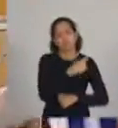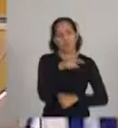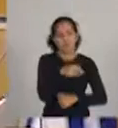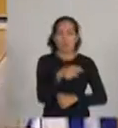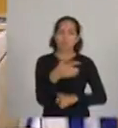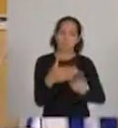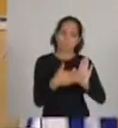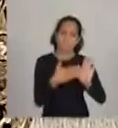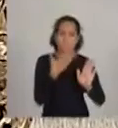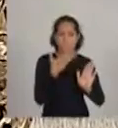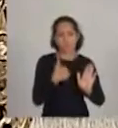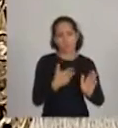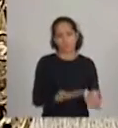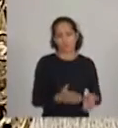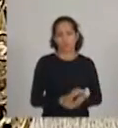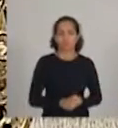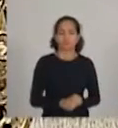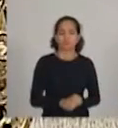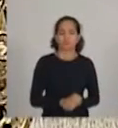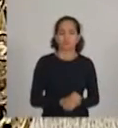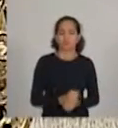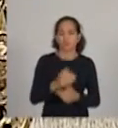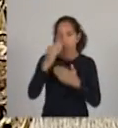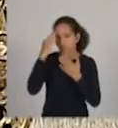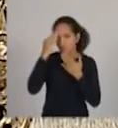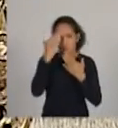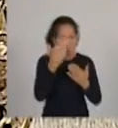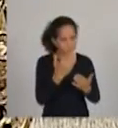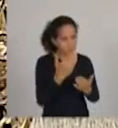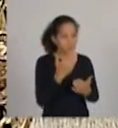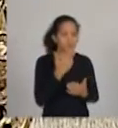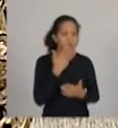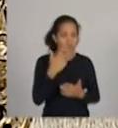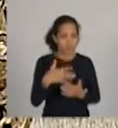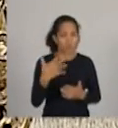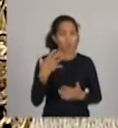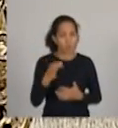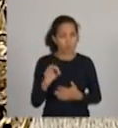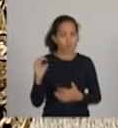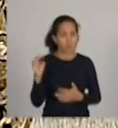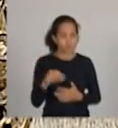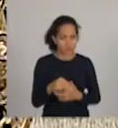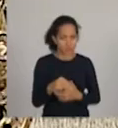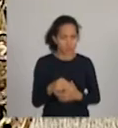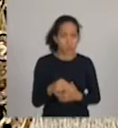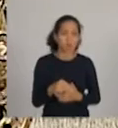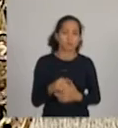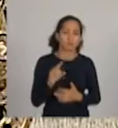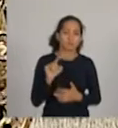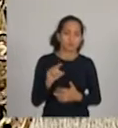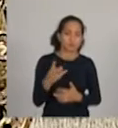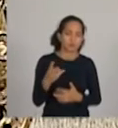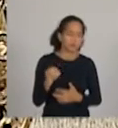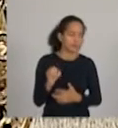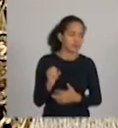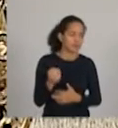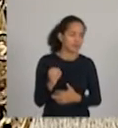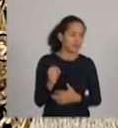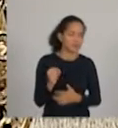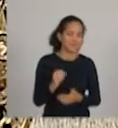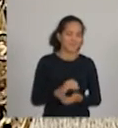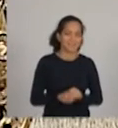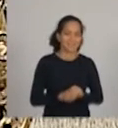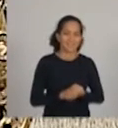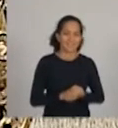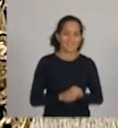Covid-19. Muito obrigado, deputada Janete de Sá. A deputada falou 10 minutos e 30 segundos. Próximo